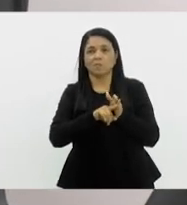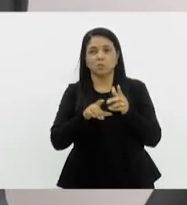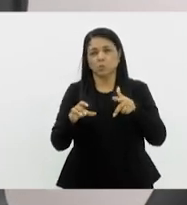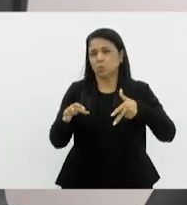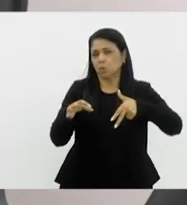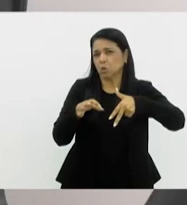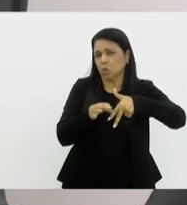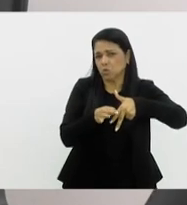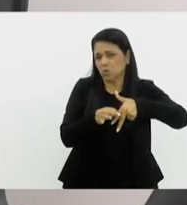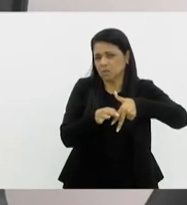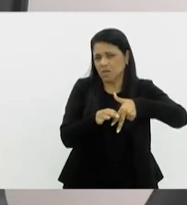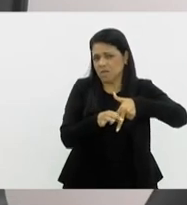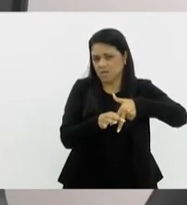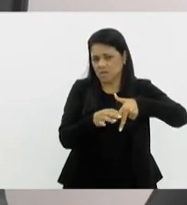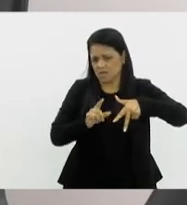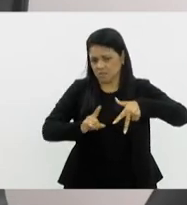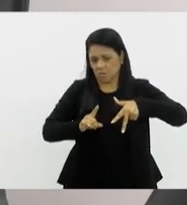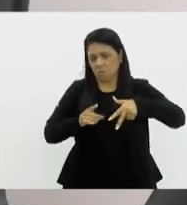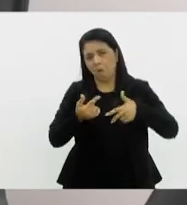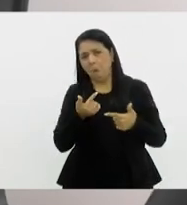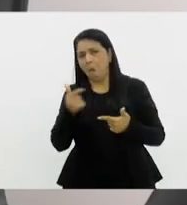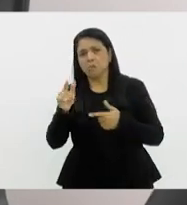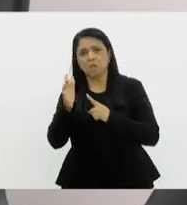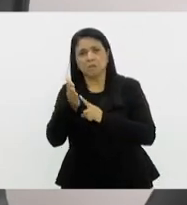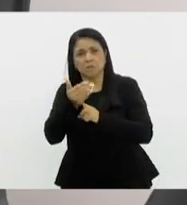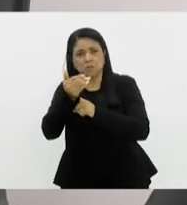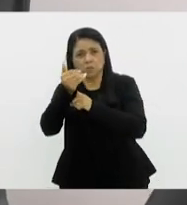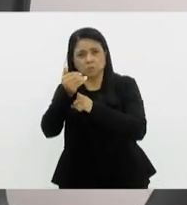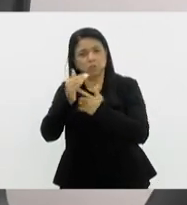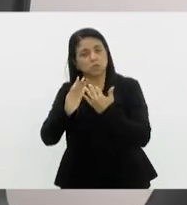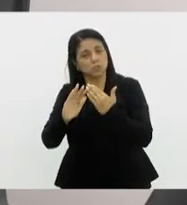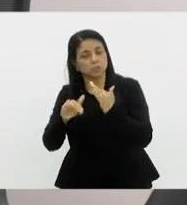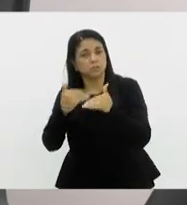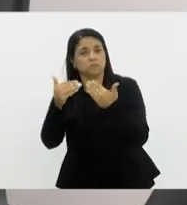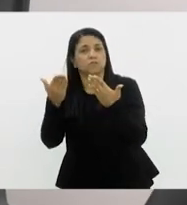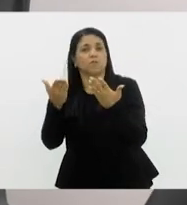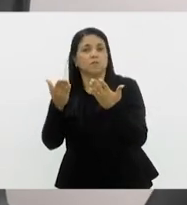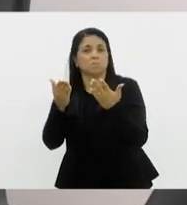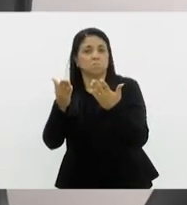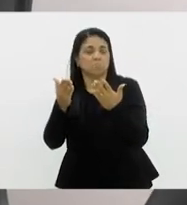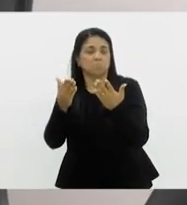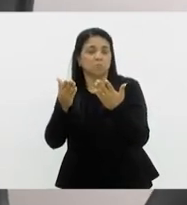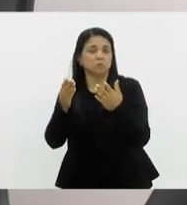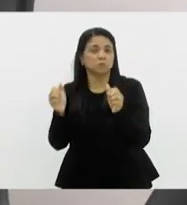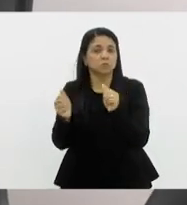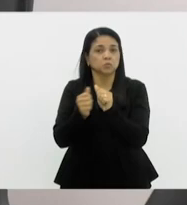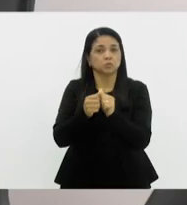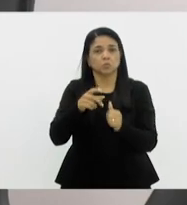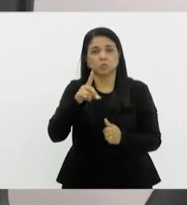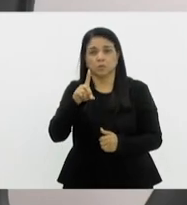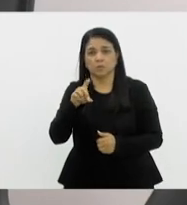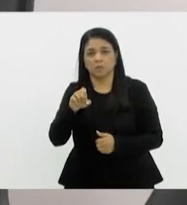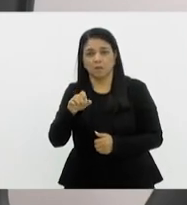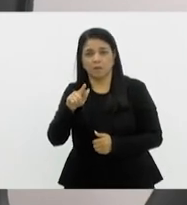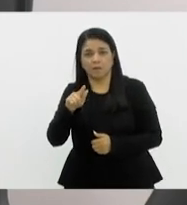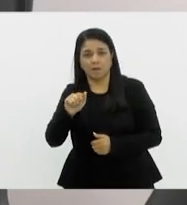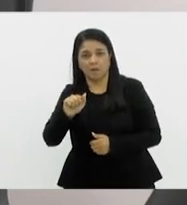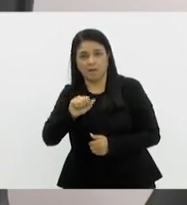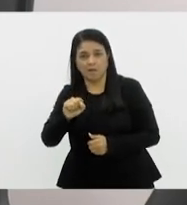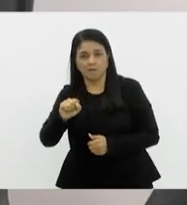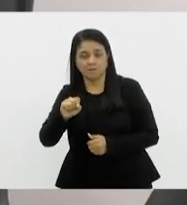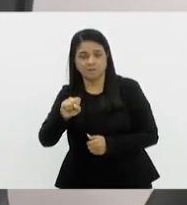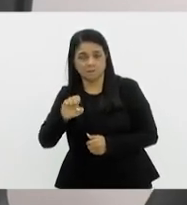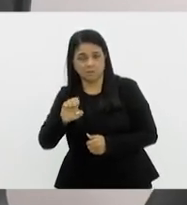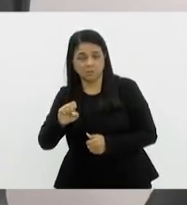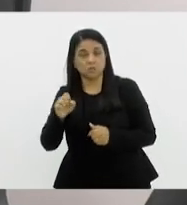tornozeleira, pode ser por um outro formato tecnológico a ser desenvolvido com o Degase e as varas da